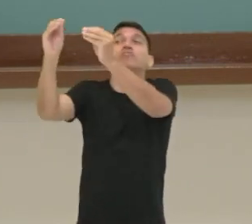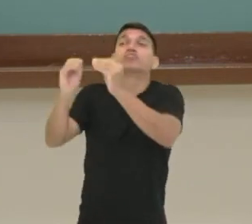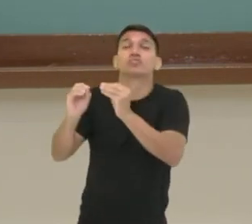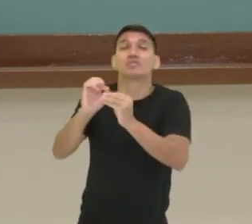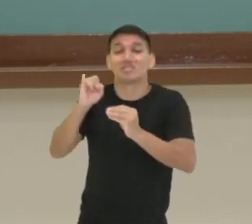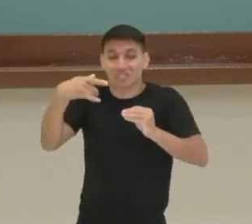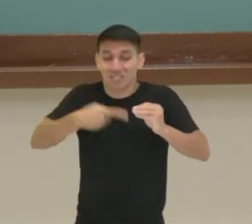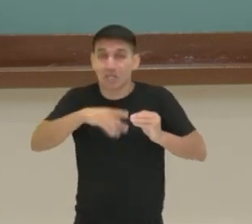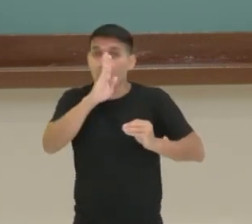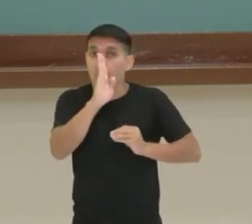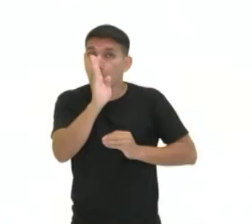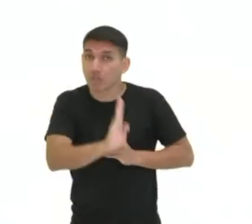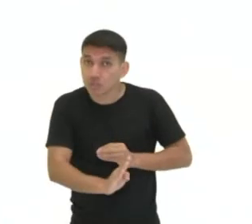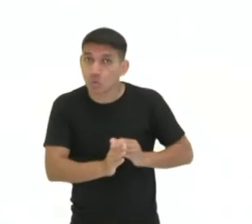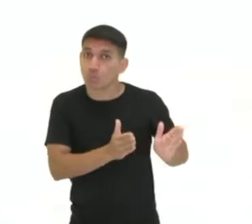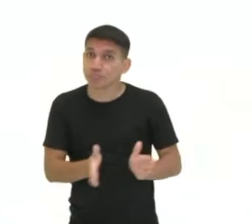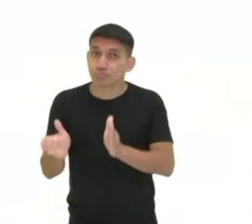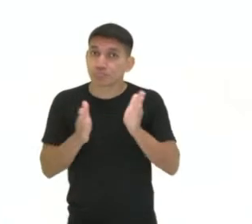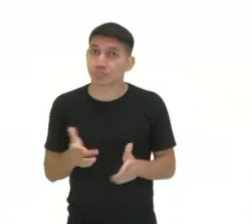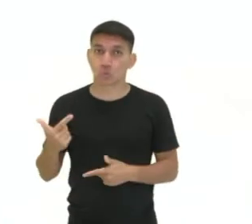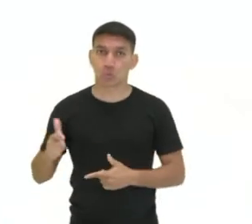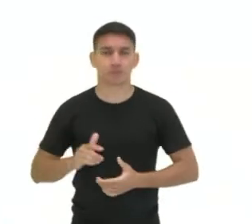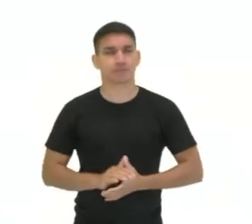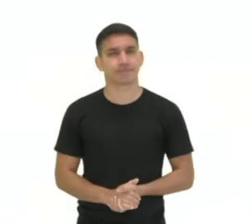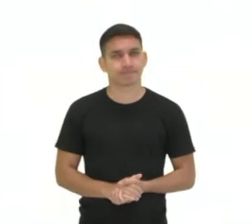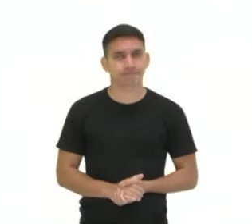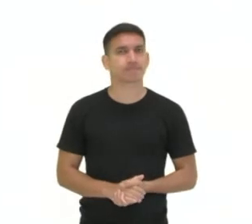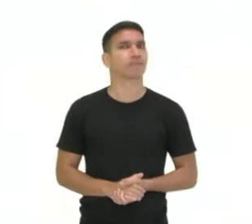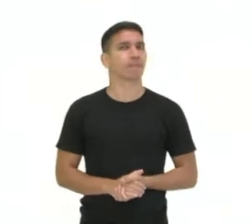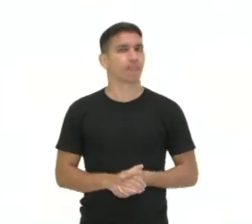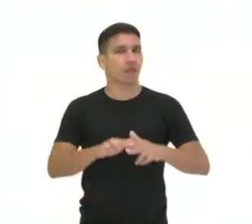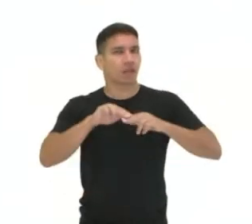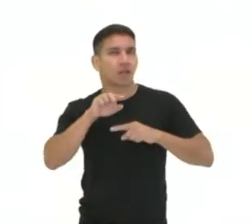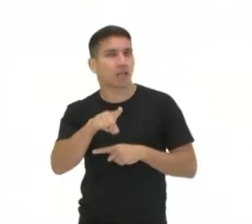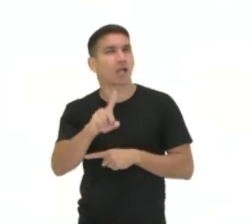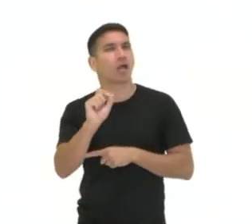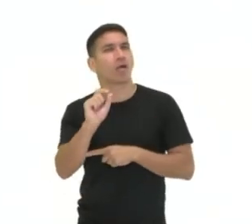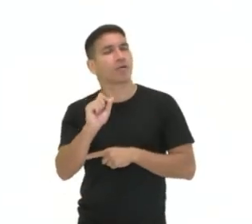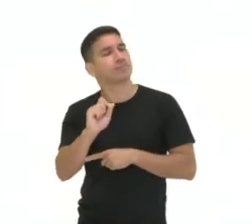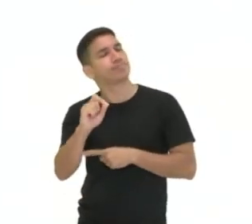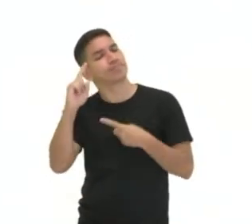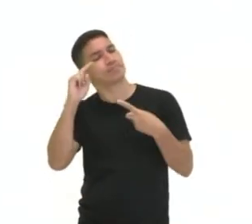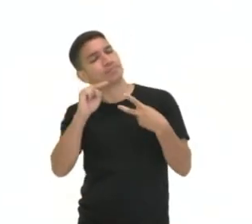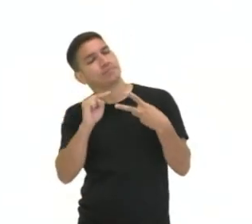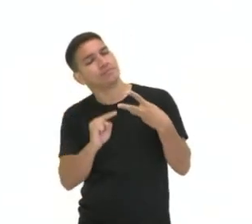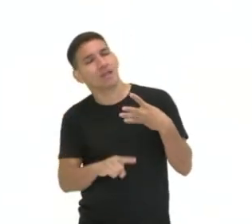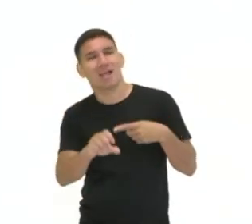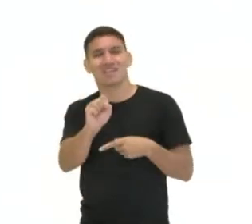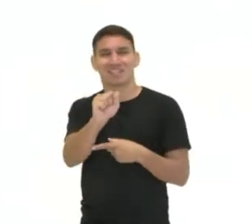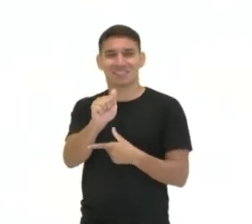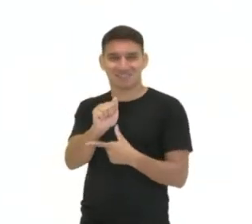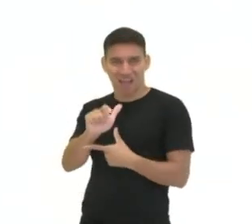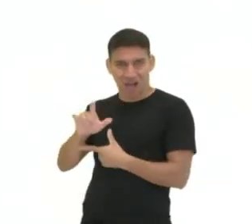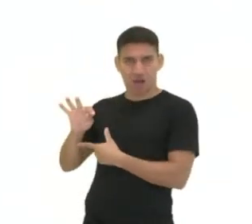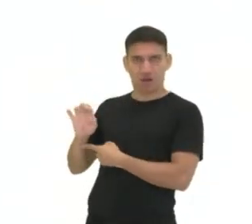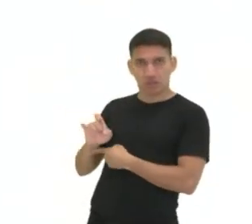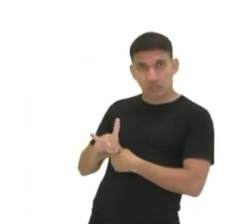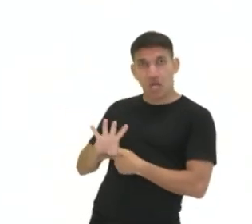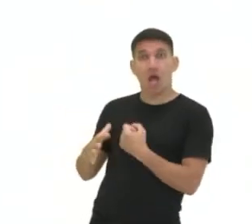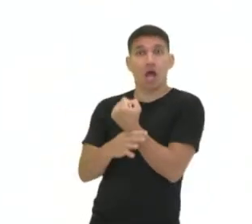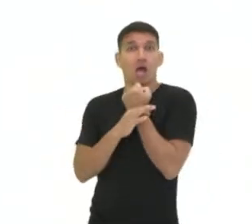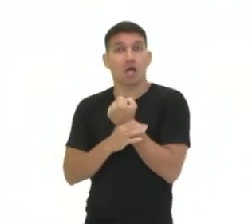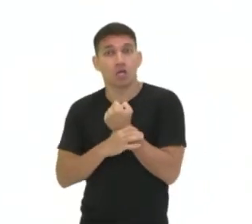no território nacional. Apesar disso, estima-se que o Plano SALT garantiu, nos 2 últimos anos de governo